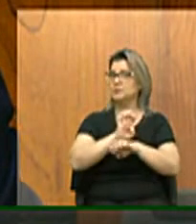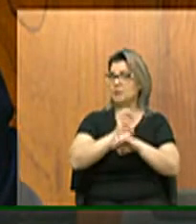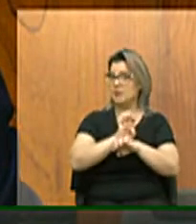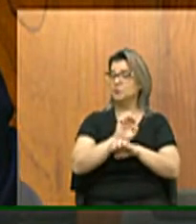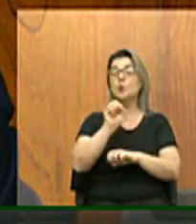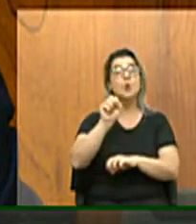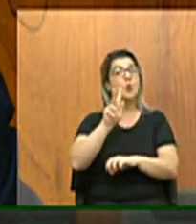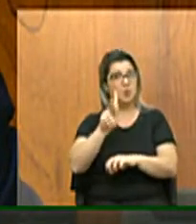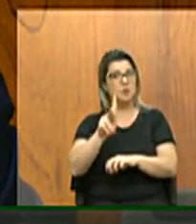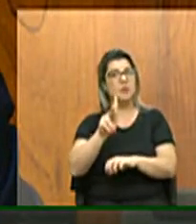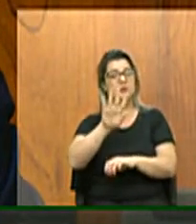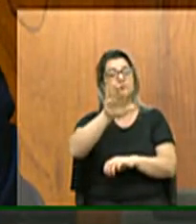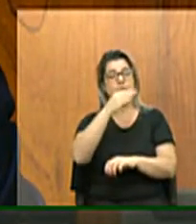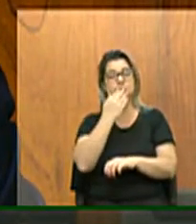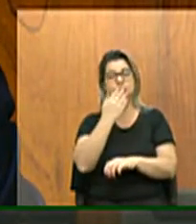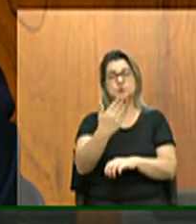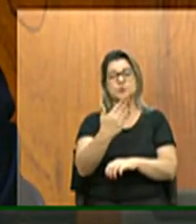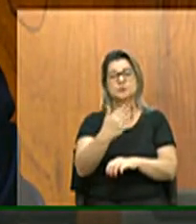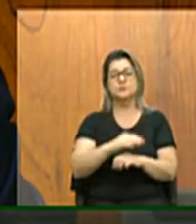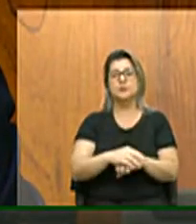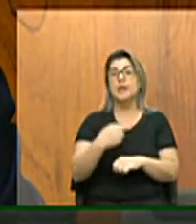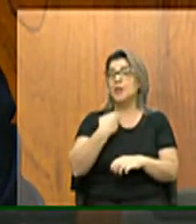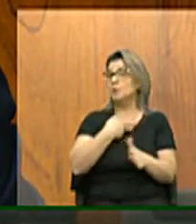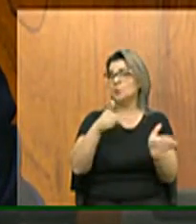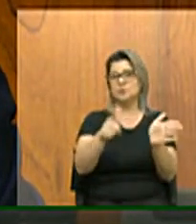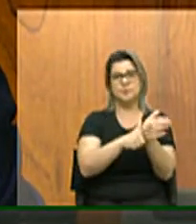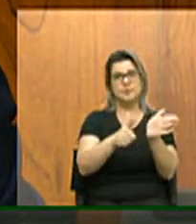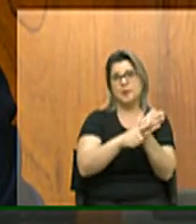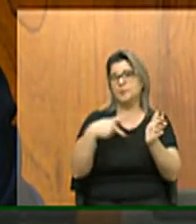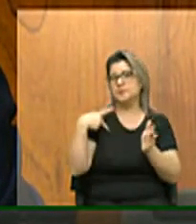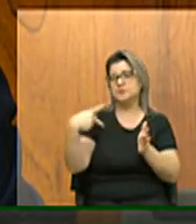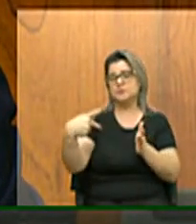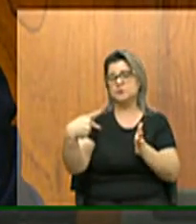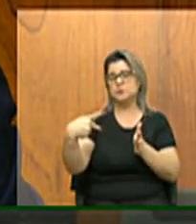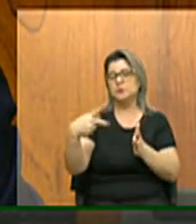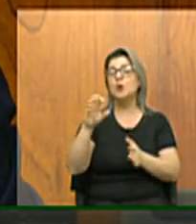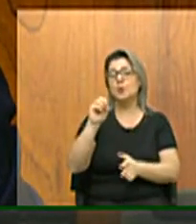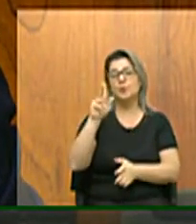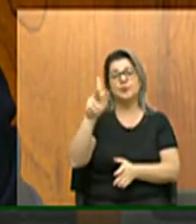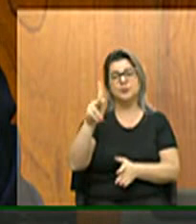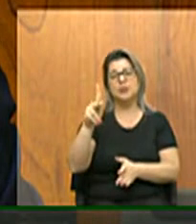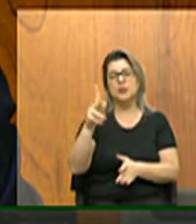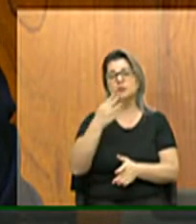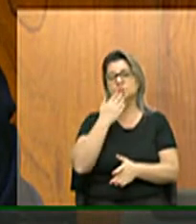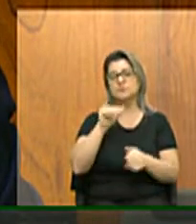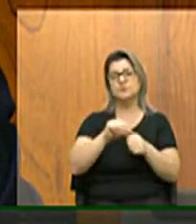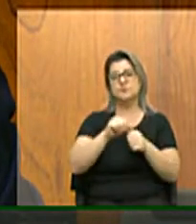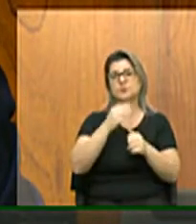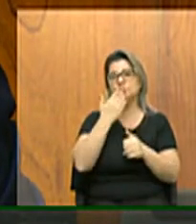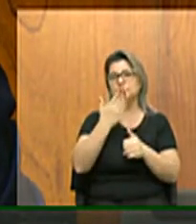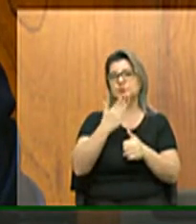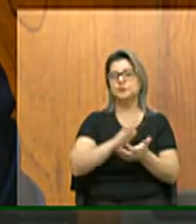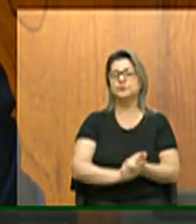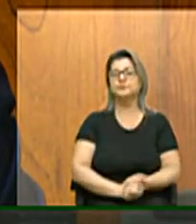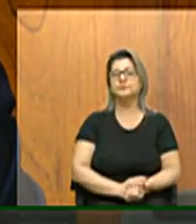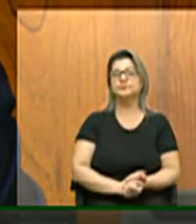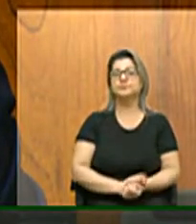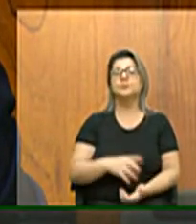isso, deputado. Esse é o nosso papel, presidente. Ok. Vamos encaminhar nesse sentido. Deputado Adolfo